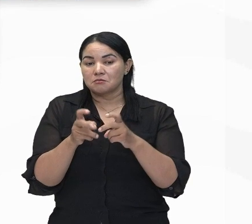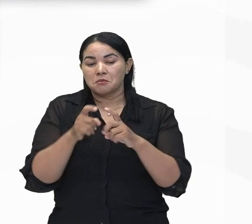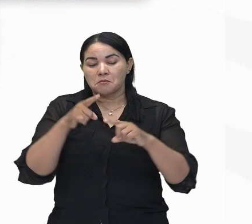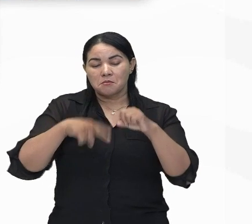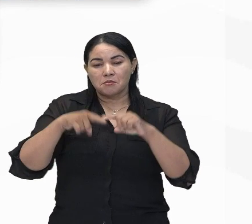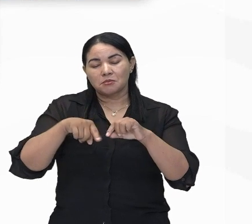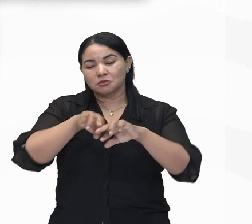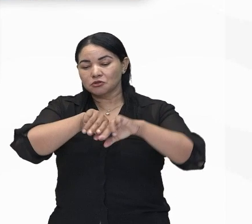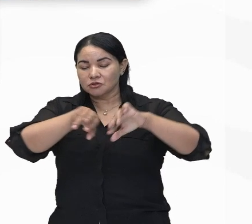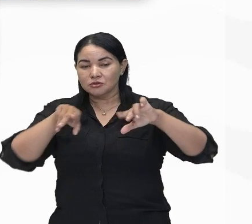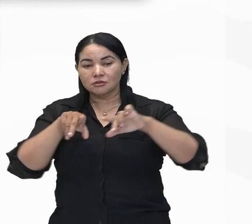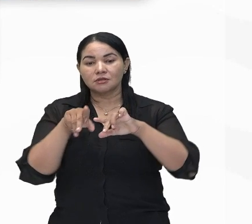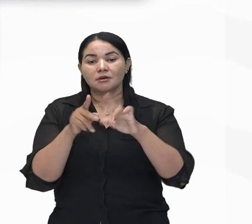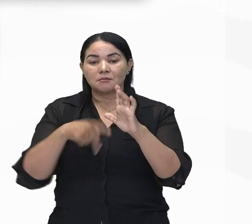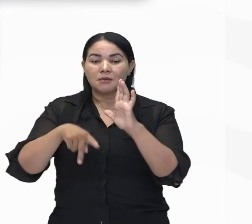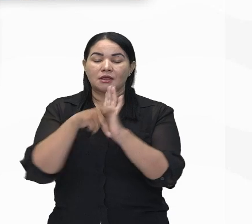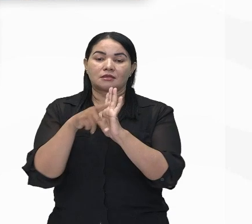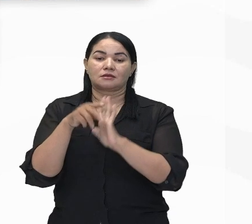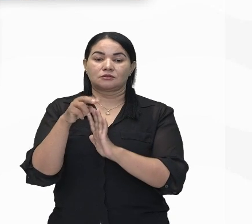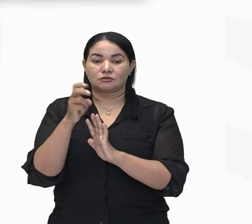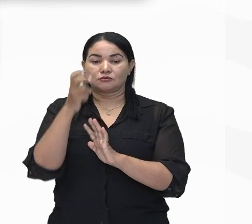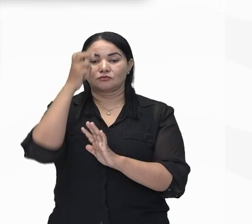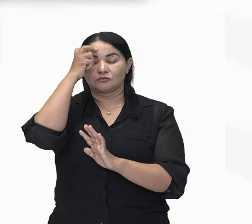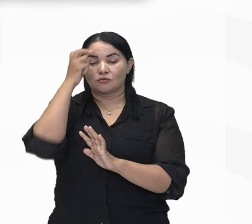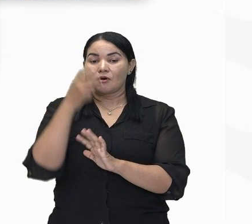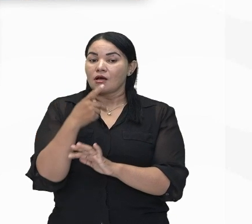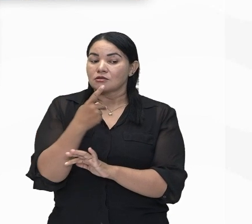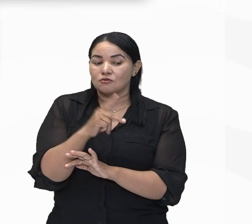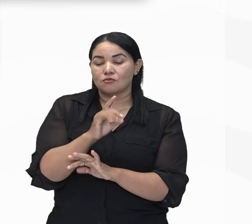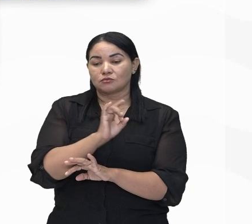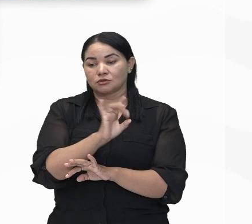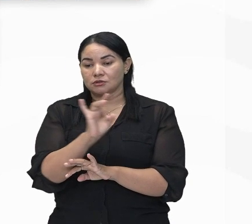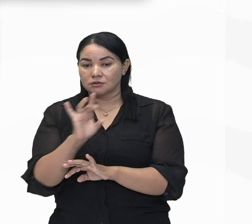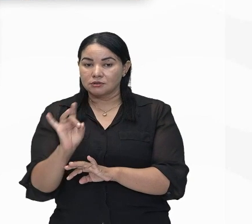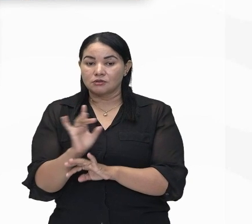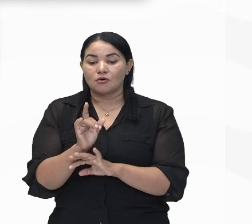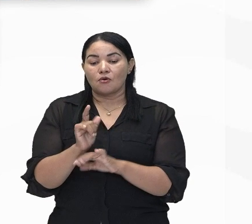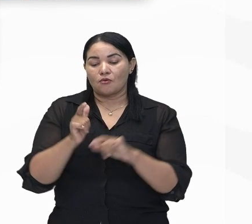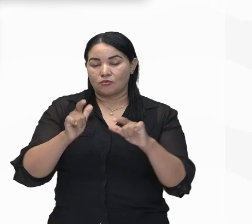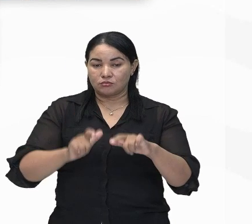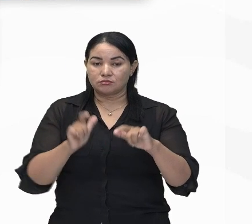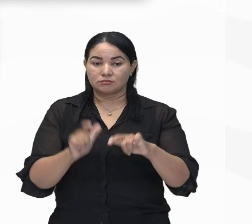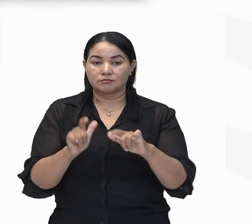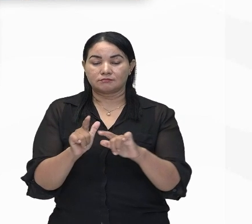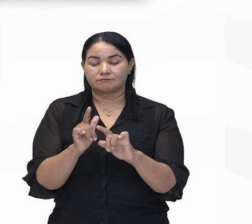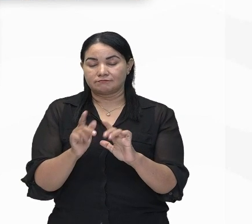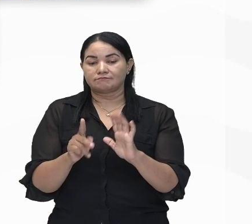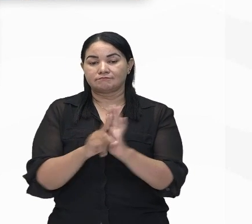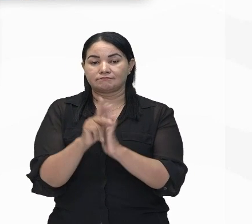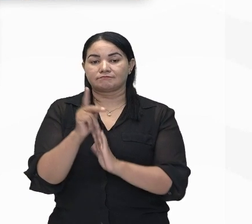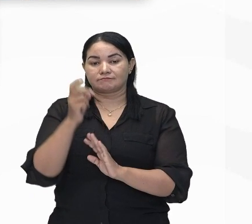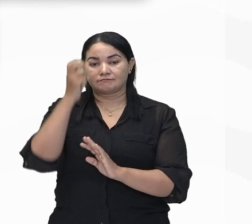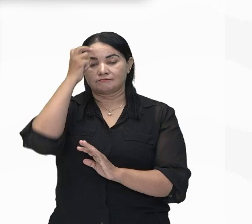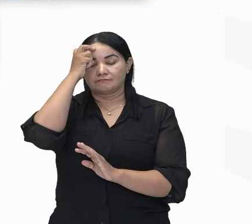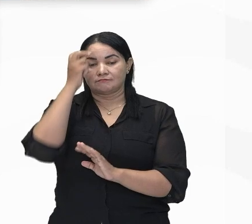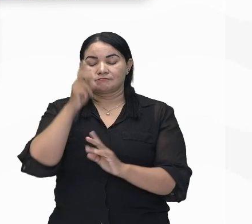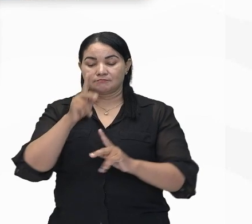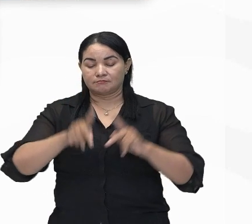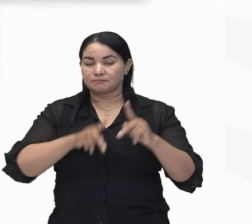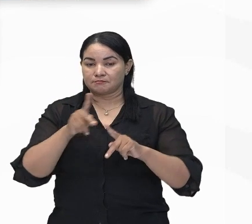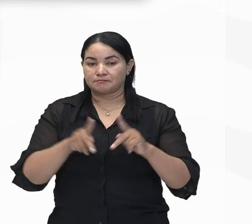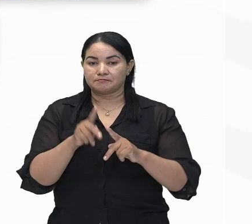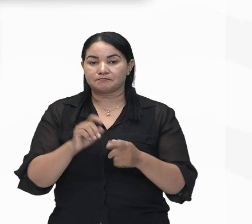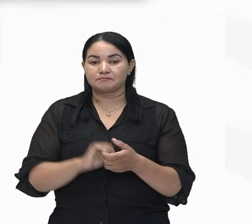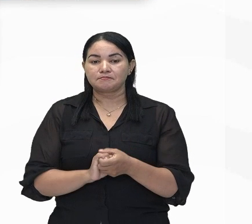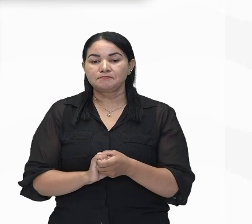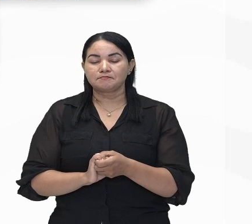né, materiais que fazem parte da sua cultura, da cultura daquele lugar, né, da cultura daquele povo.